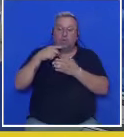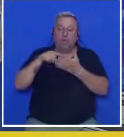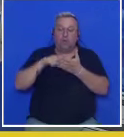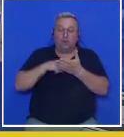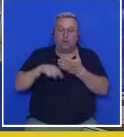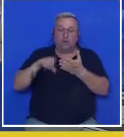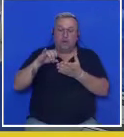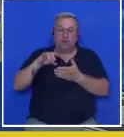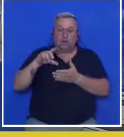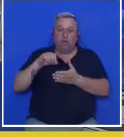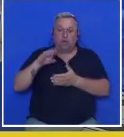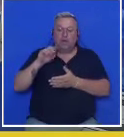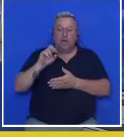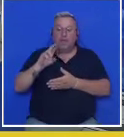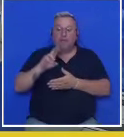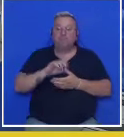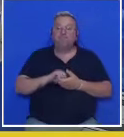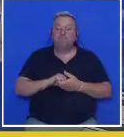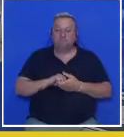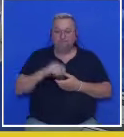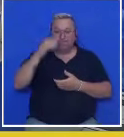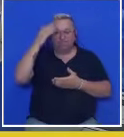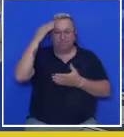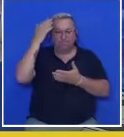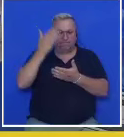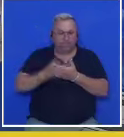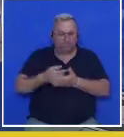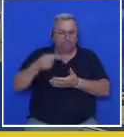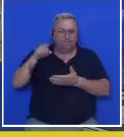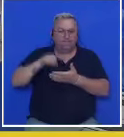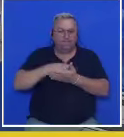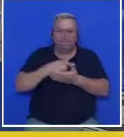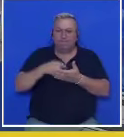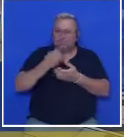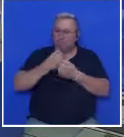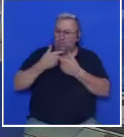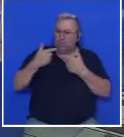loterias.caixa.gov.br. Acredite, aposte e boa sorte!